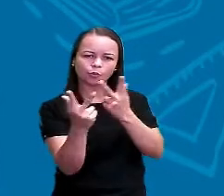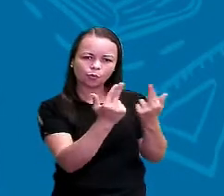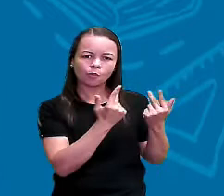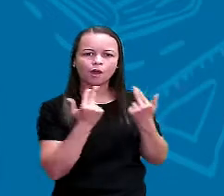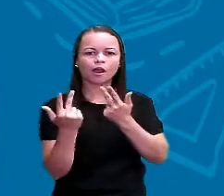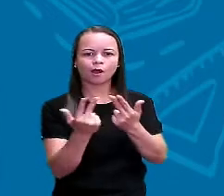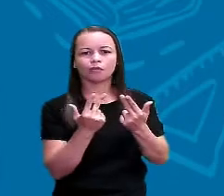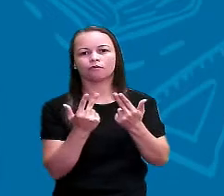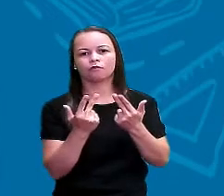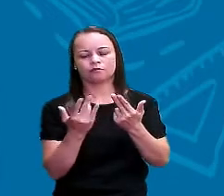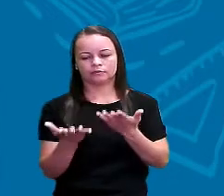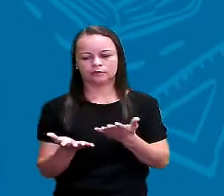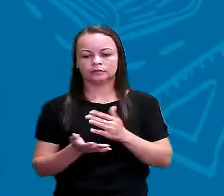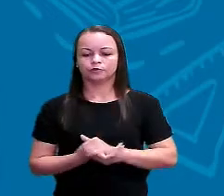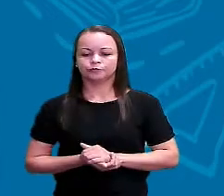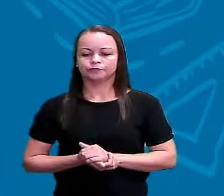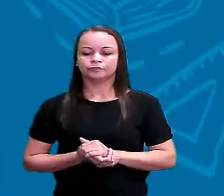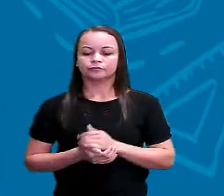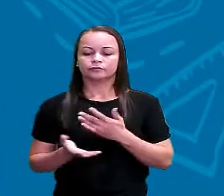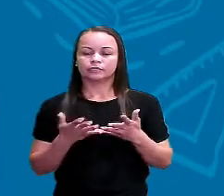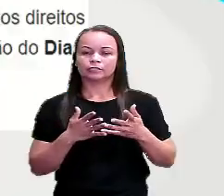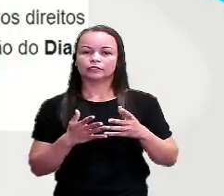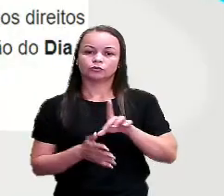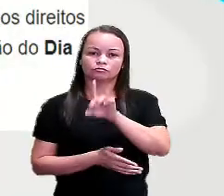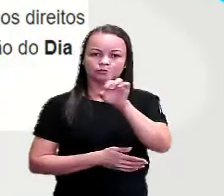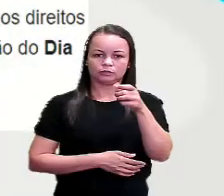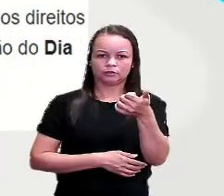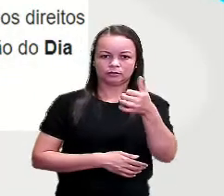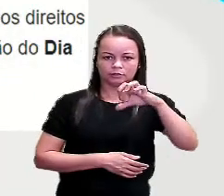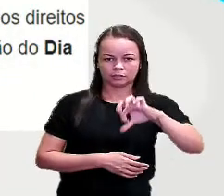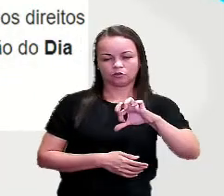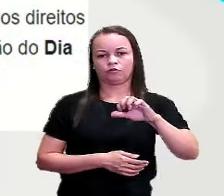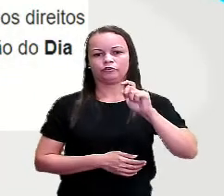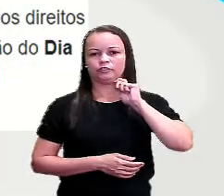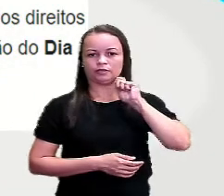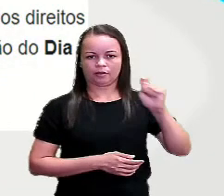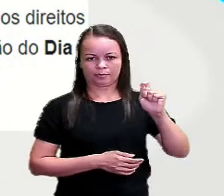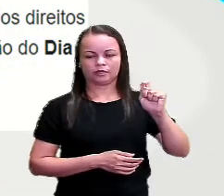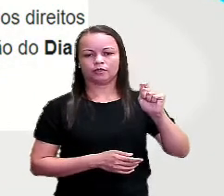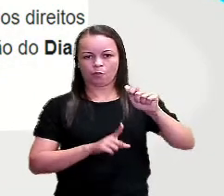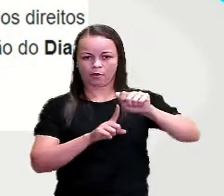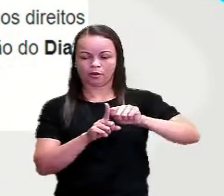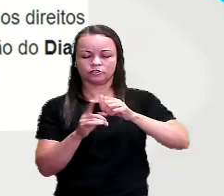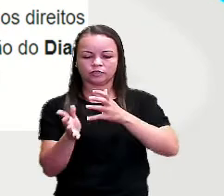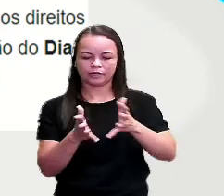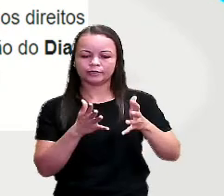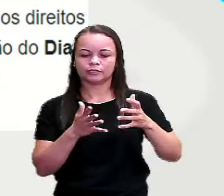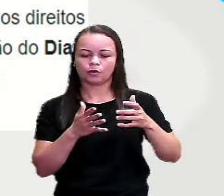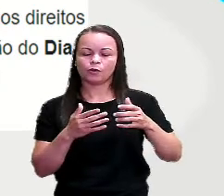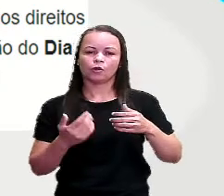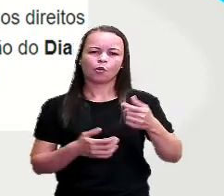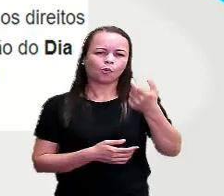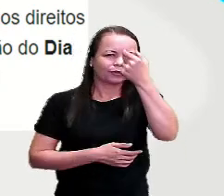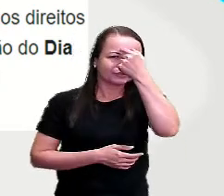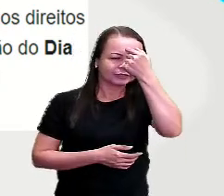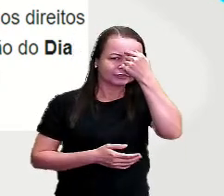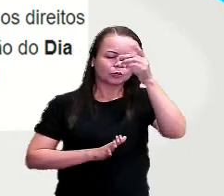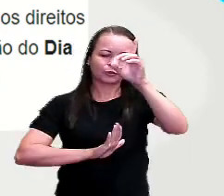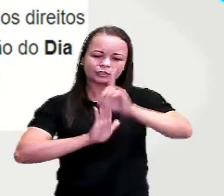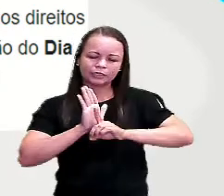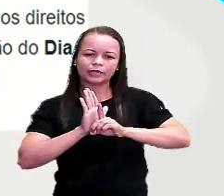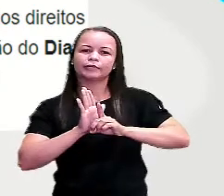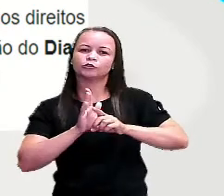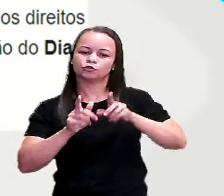o que acontece? No dia 19 de abril, é uma excelente oportunidade de conscientização e respeito dos direitos dos